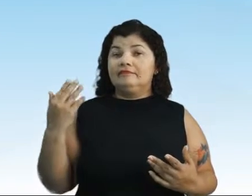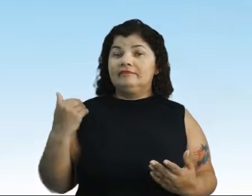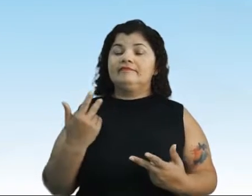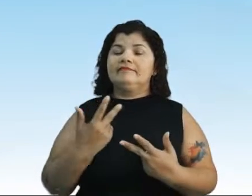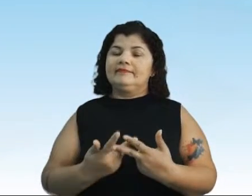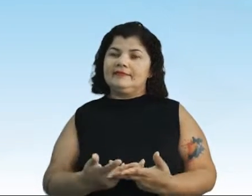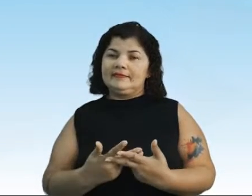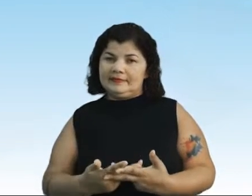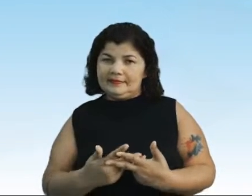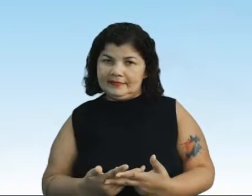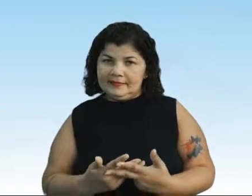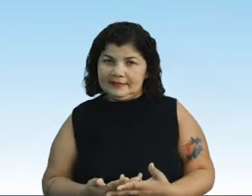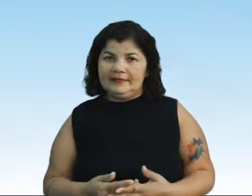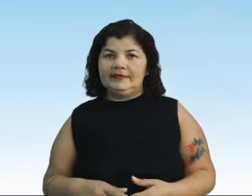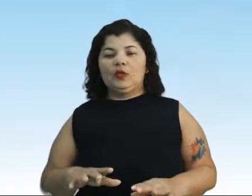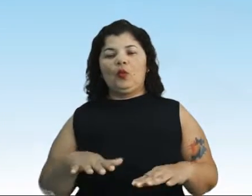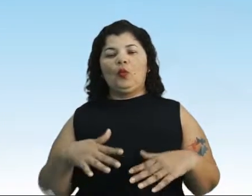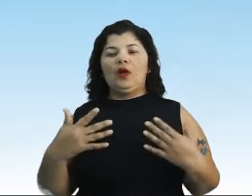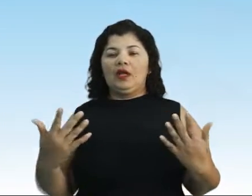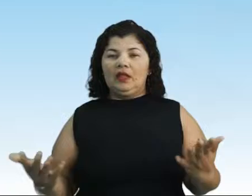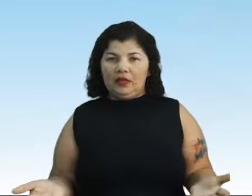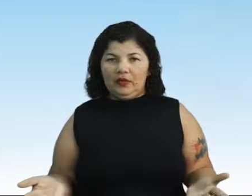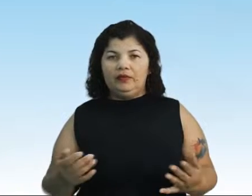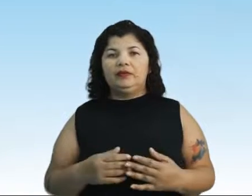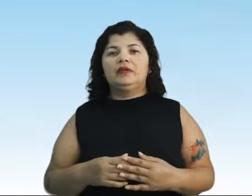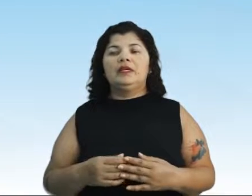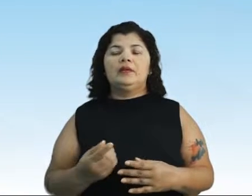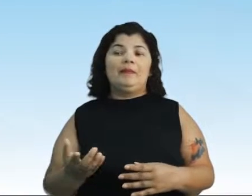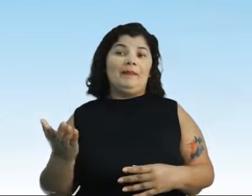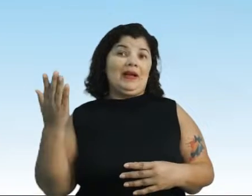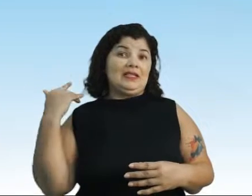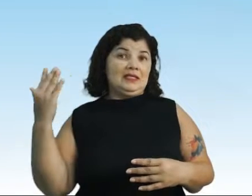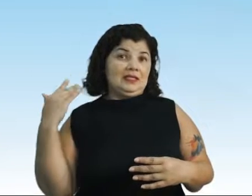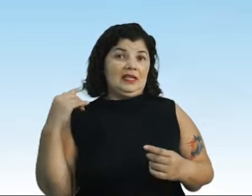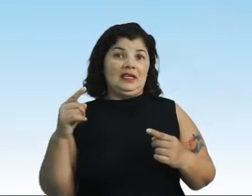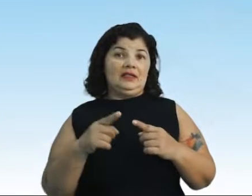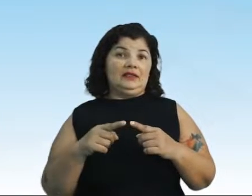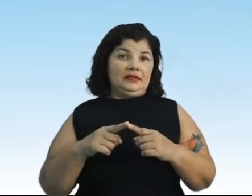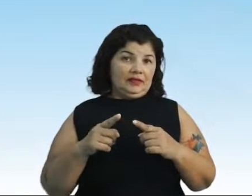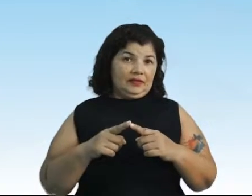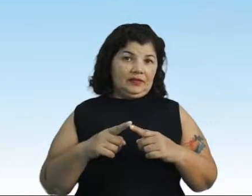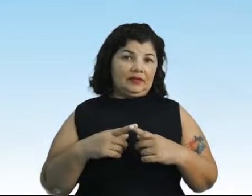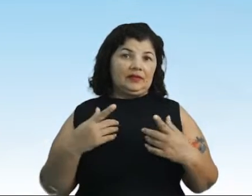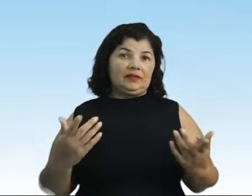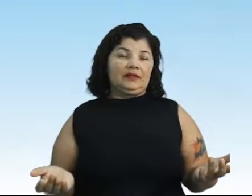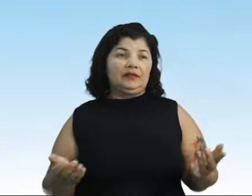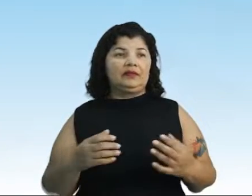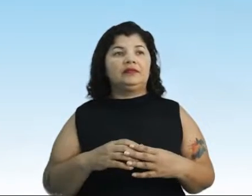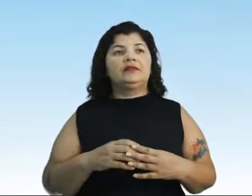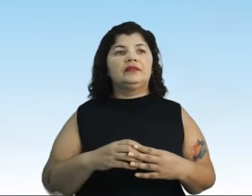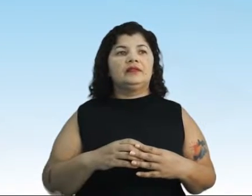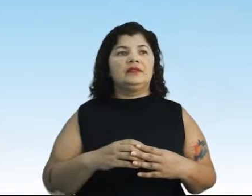você vai buscar lá no passado. Então, tudo que se unir, por exemplo, could ride,